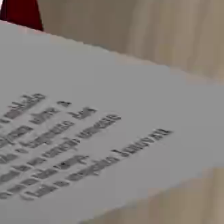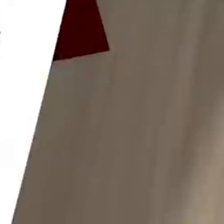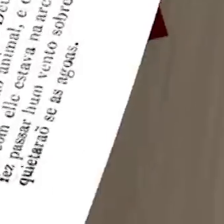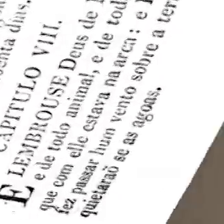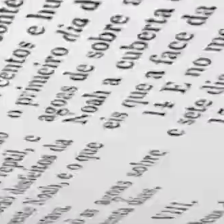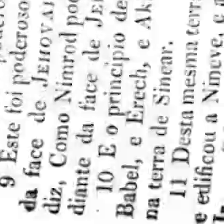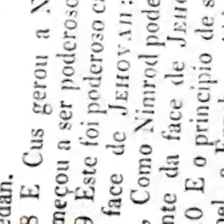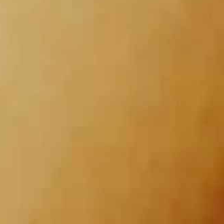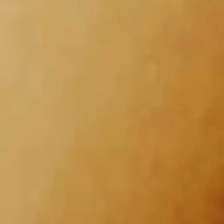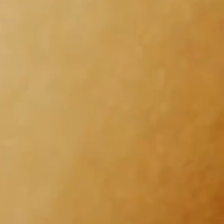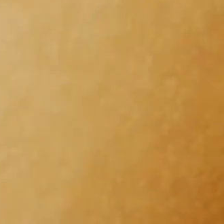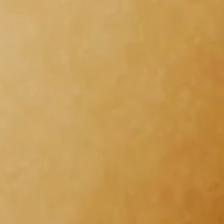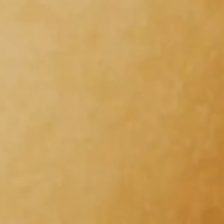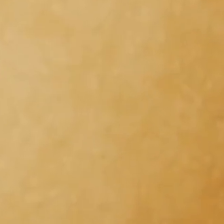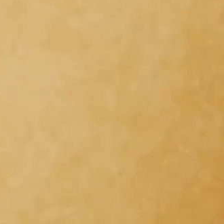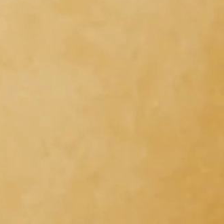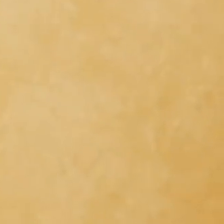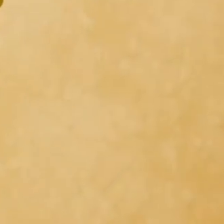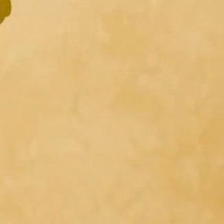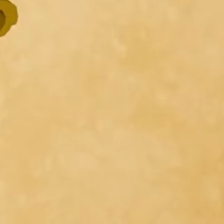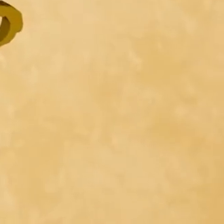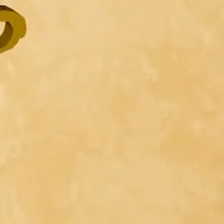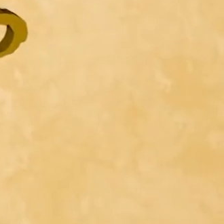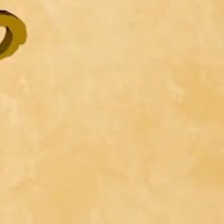TV Web Manaim apresenta